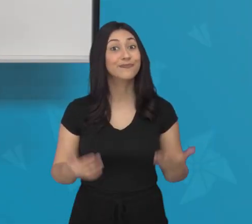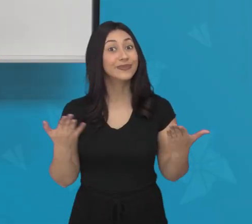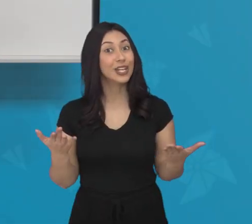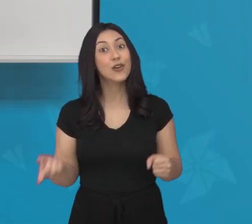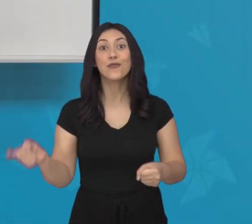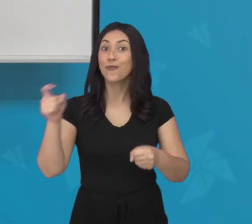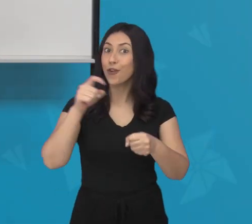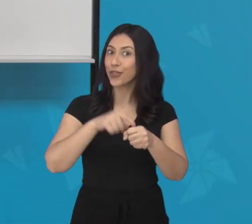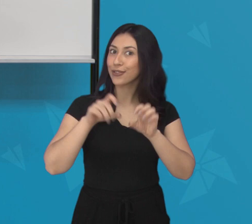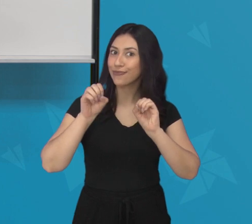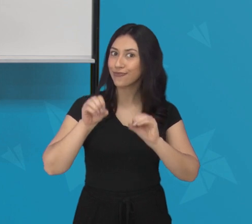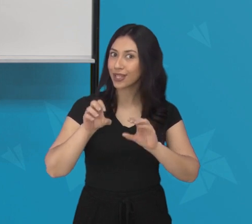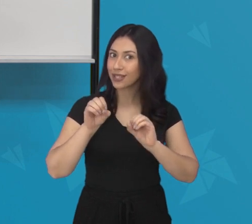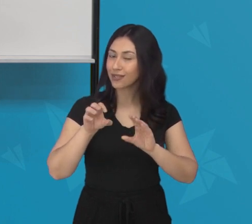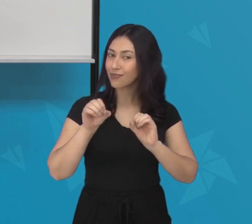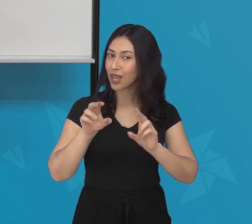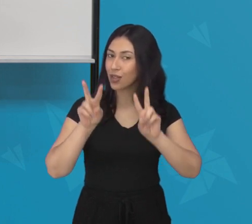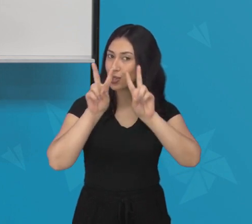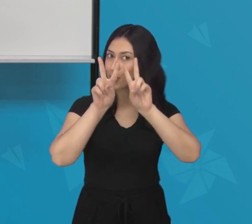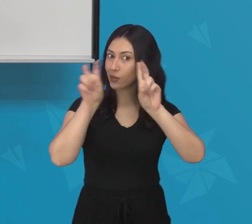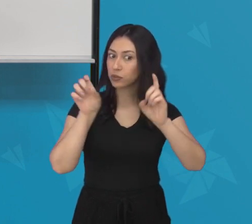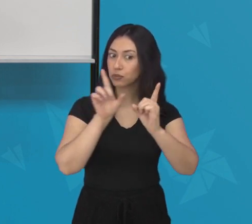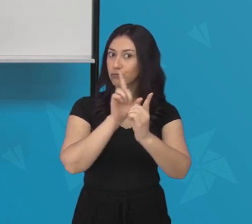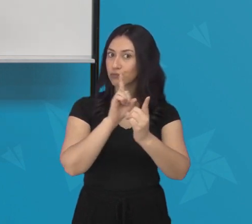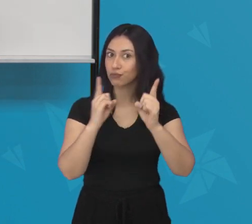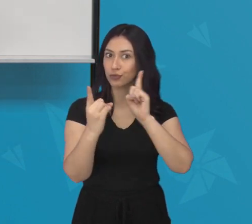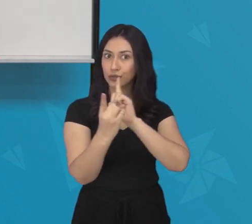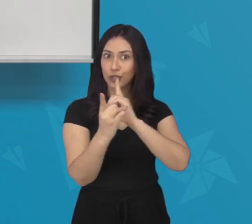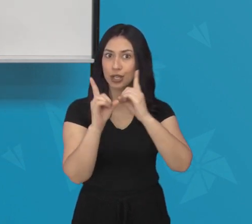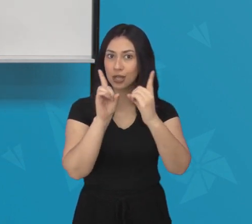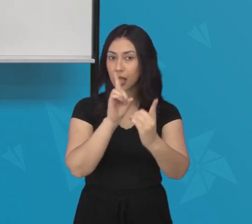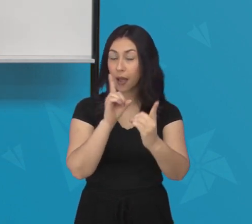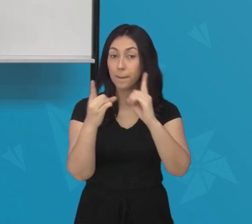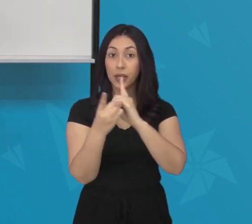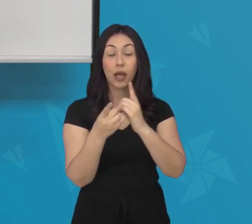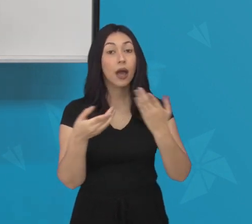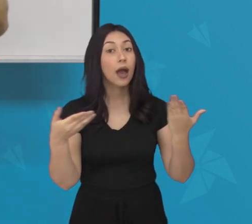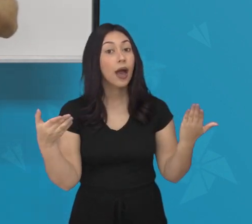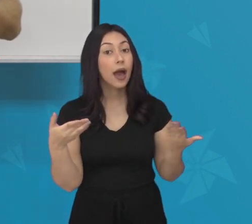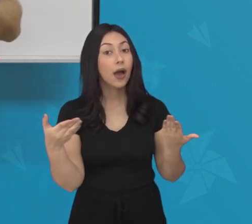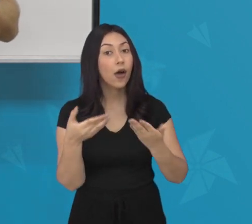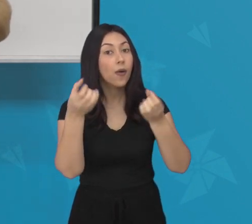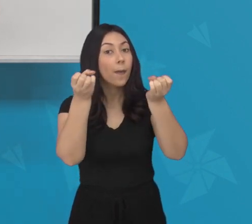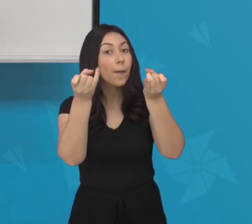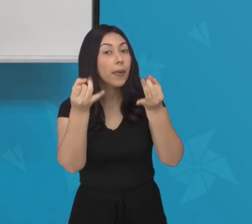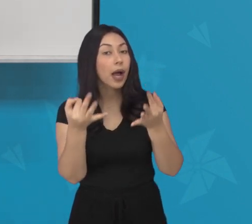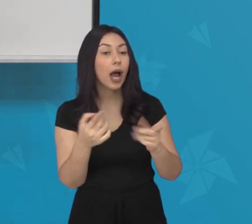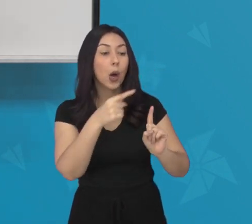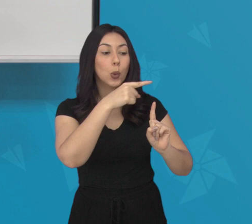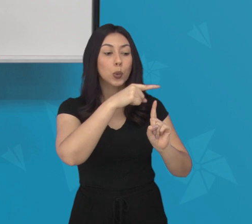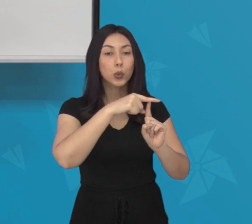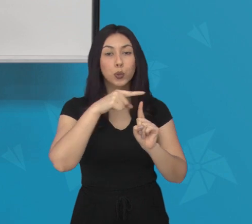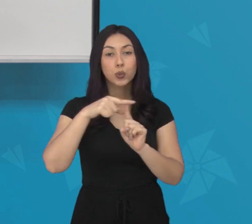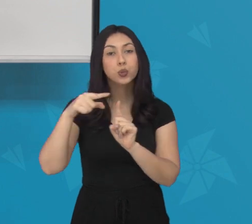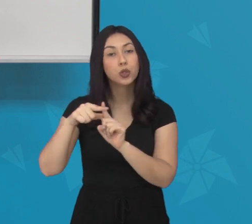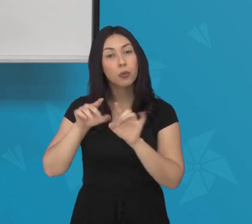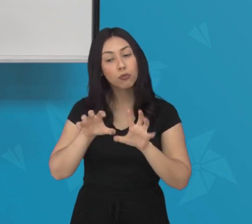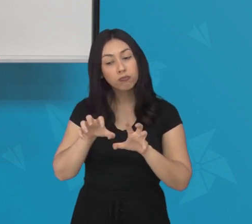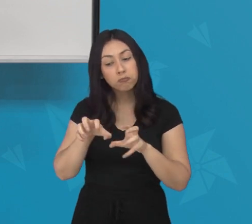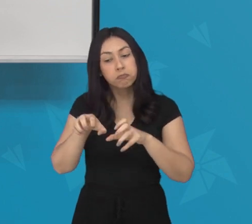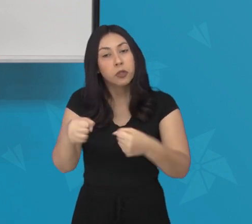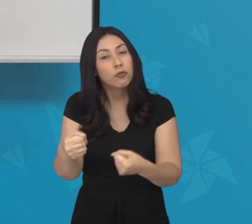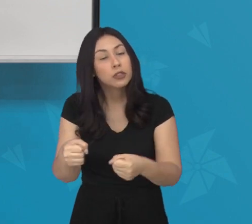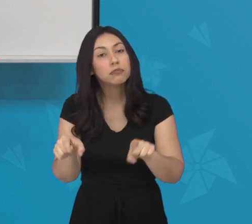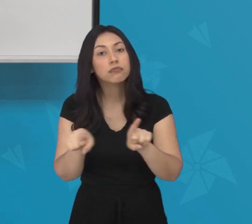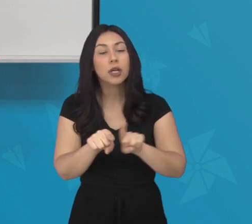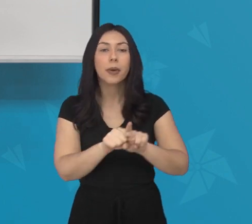Vamos lá, pessoal, voltando para a nossa aula de introdução à dinâmica. Nós vamos falar agora sobre alguns tipos de força e